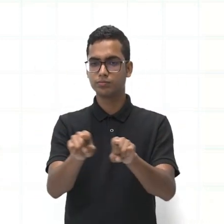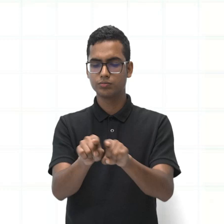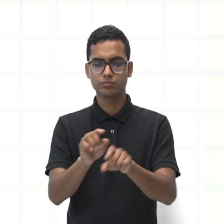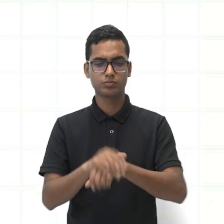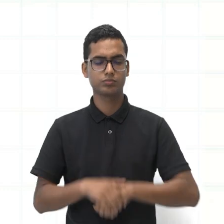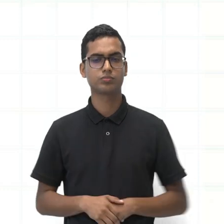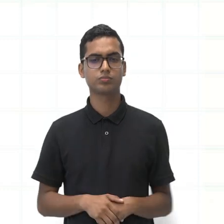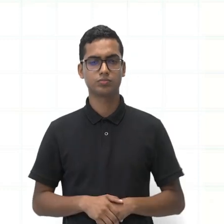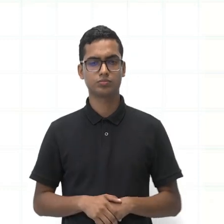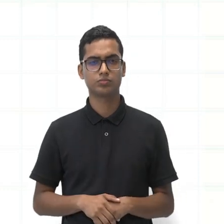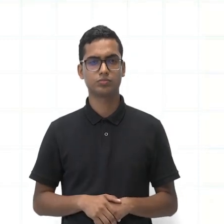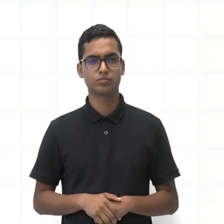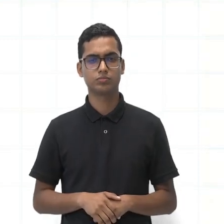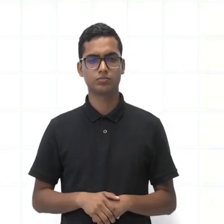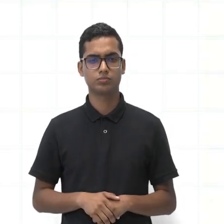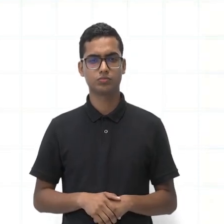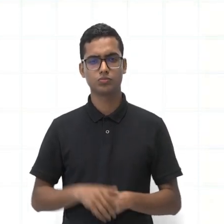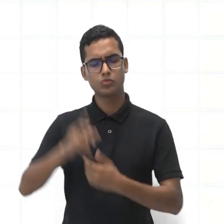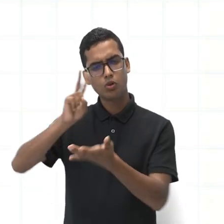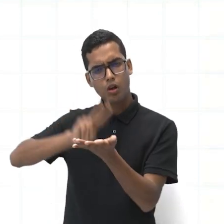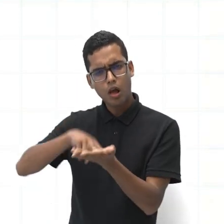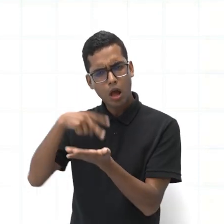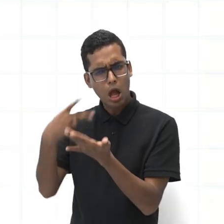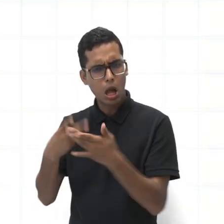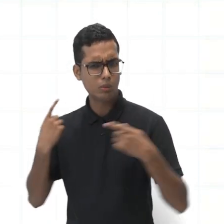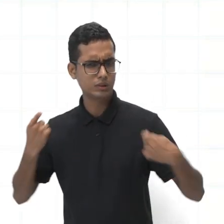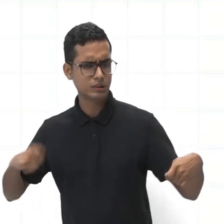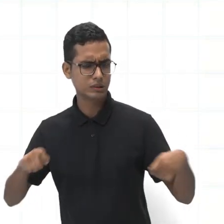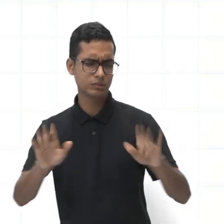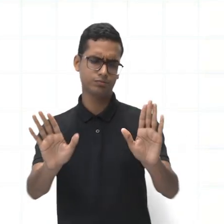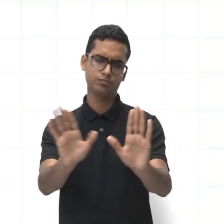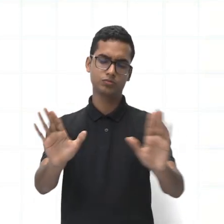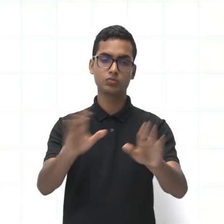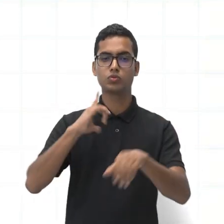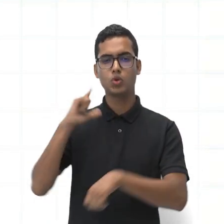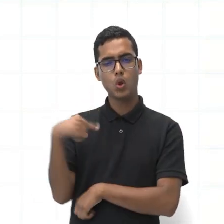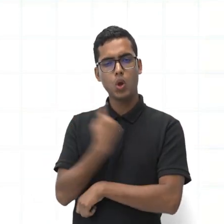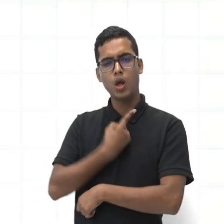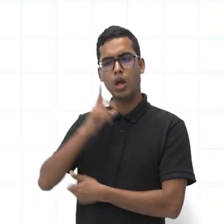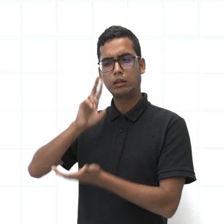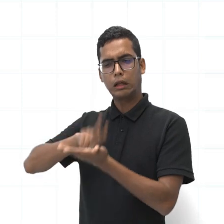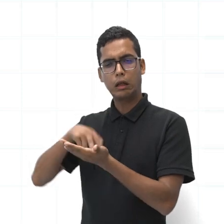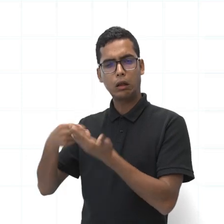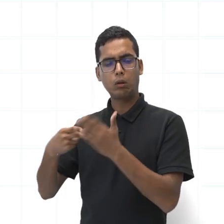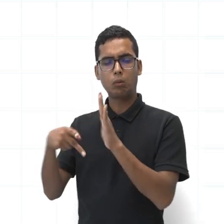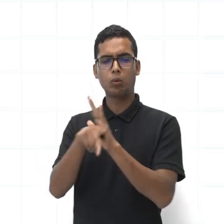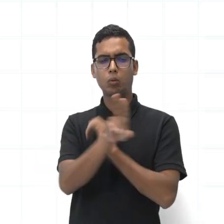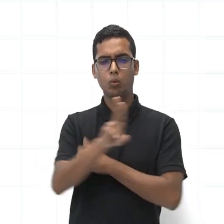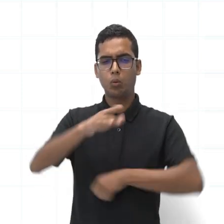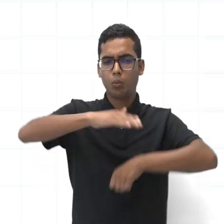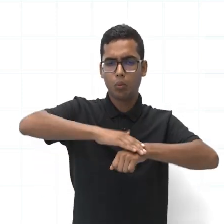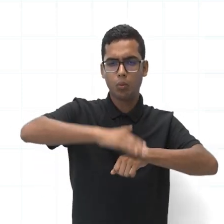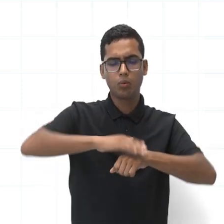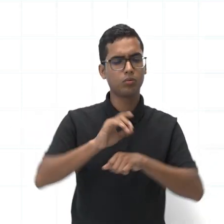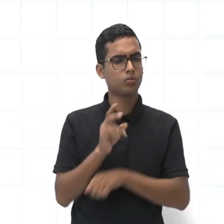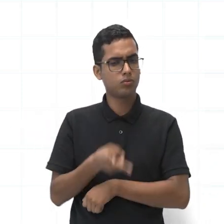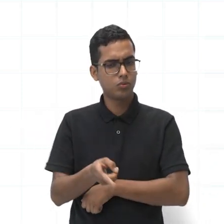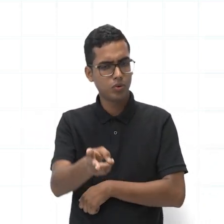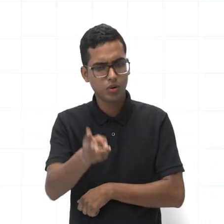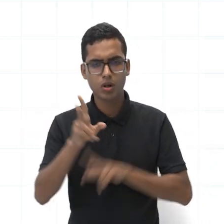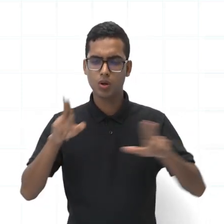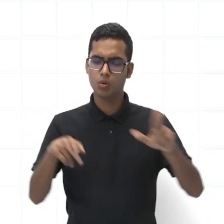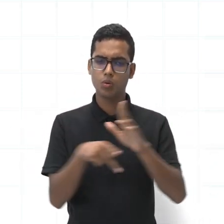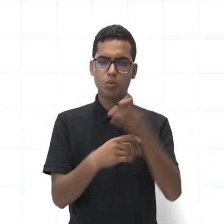exemplo. Nomes próprios não há necessidade de serem traduzidos, tá? Então, nós nunca traduzimos o nome próprio, ele fica tal